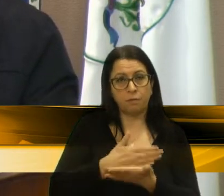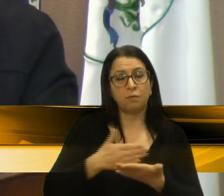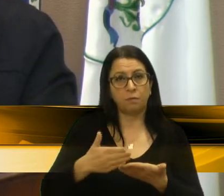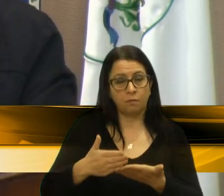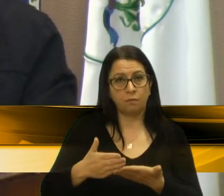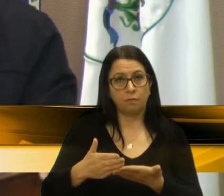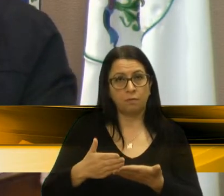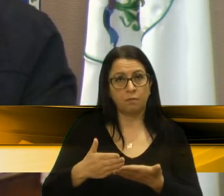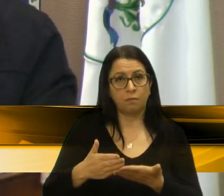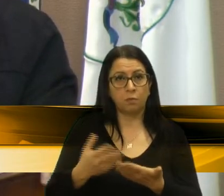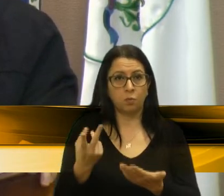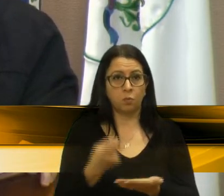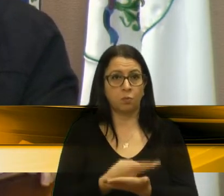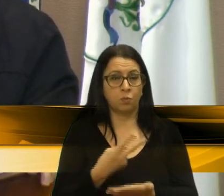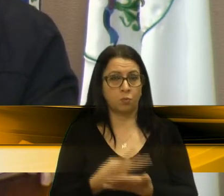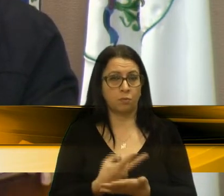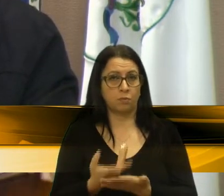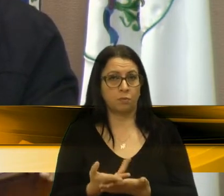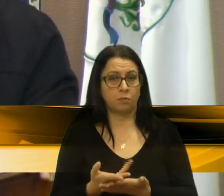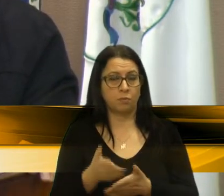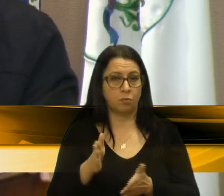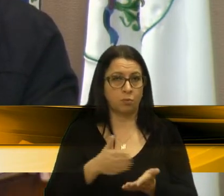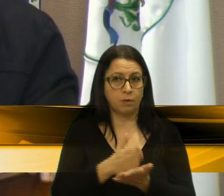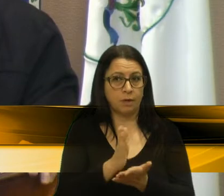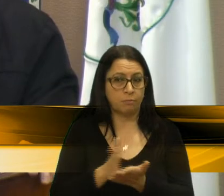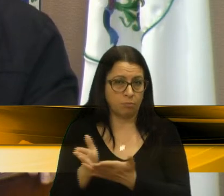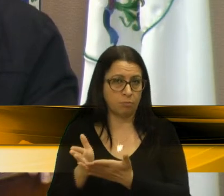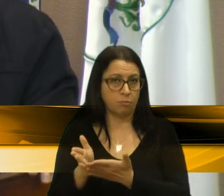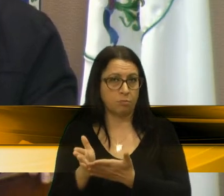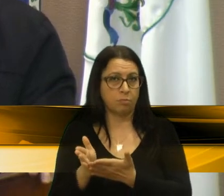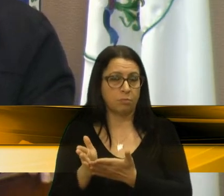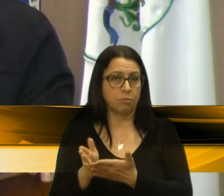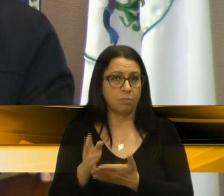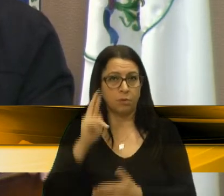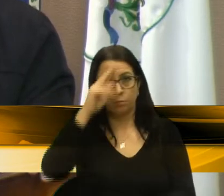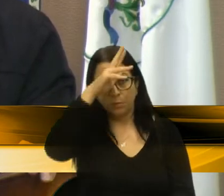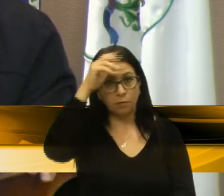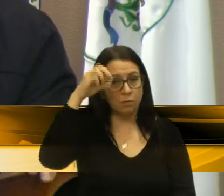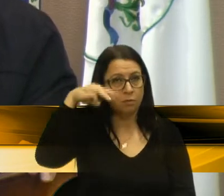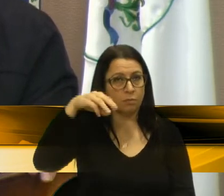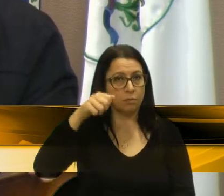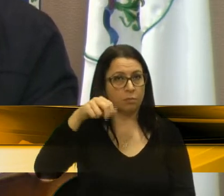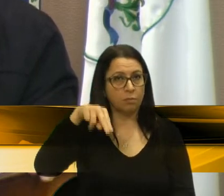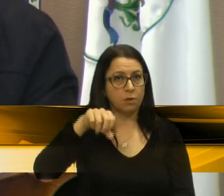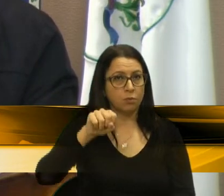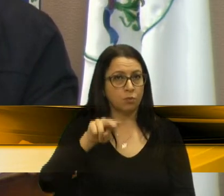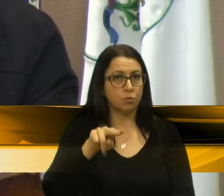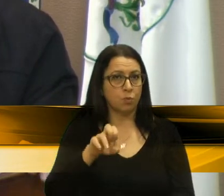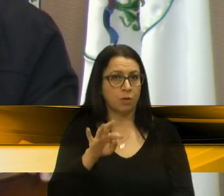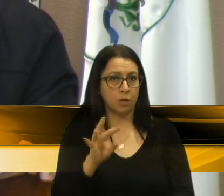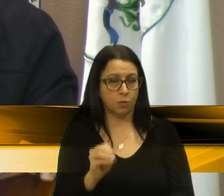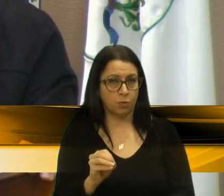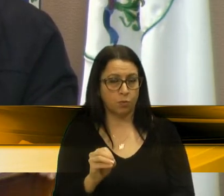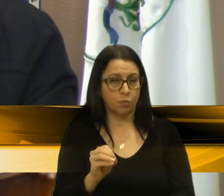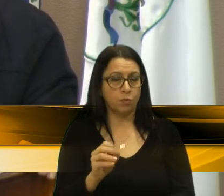início, com o equívoco do encaminhamento pelo então prefeito Mansueto de Castro Serafini Filho,